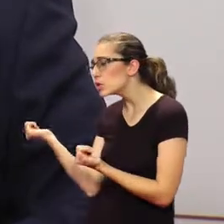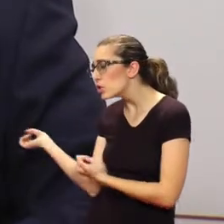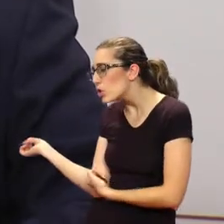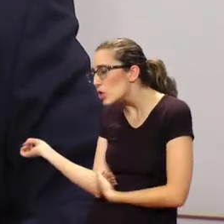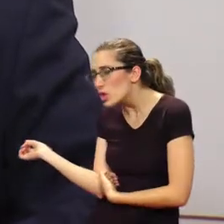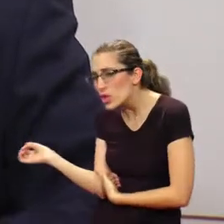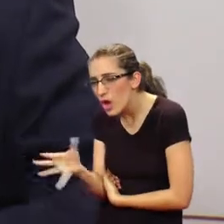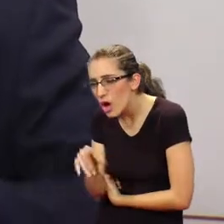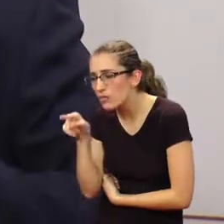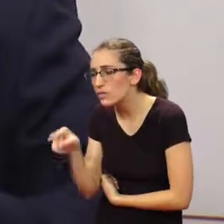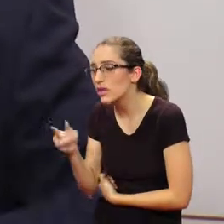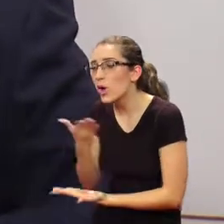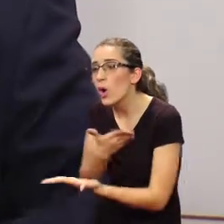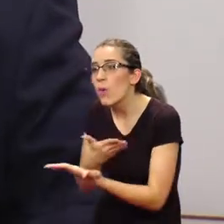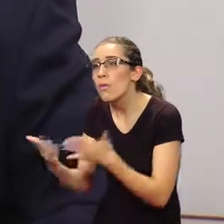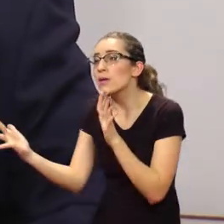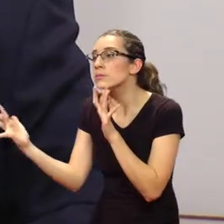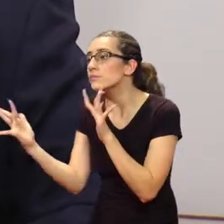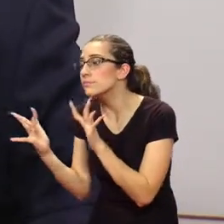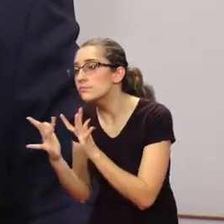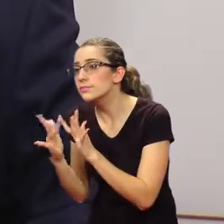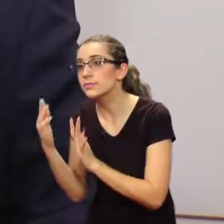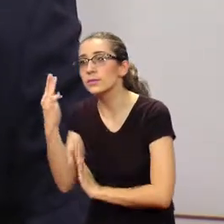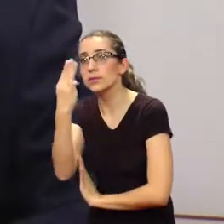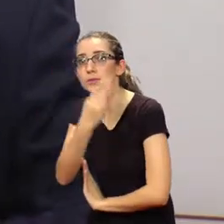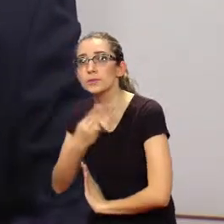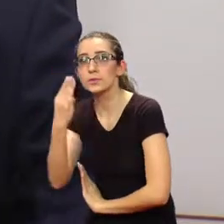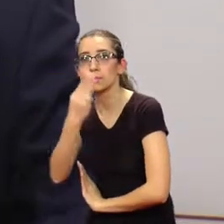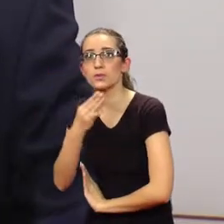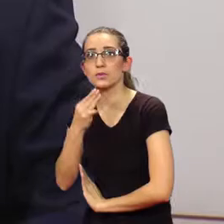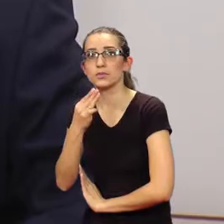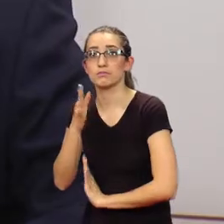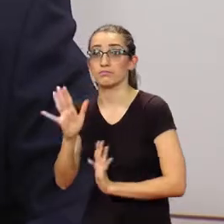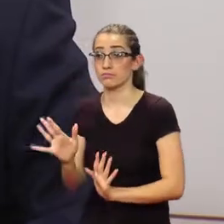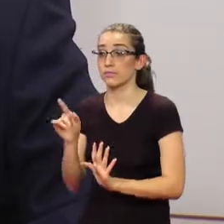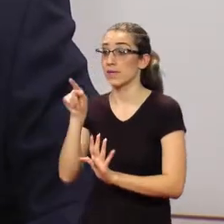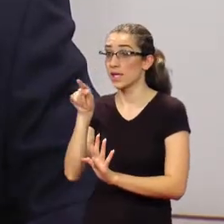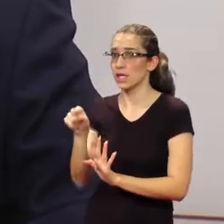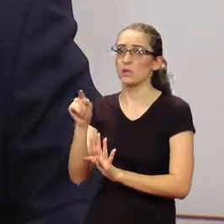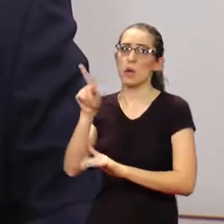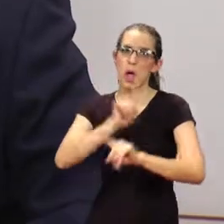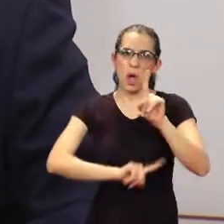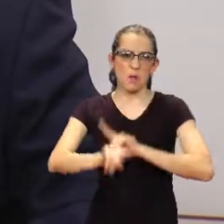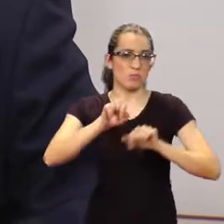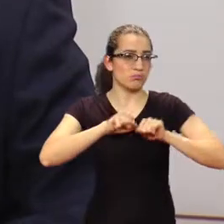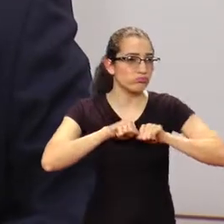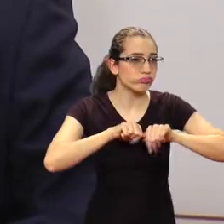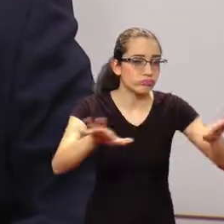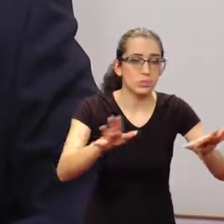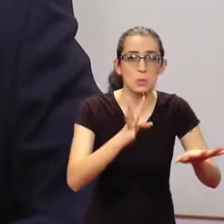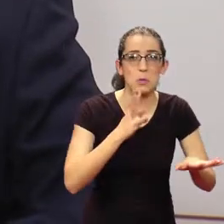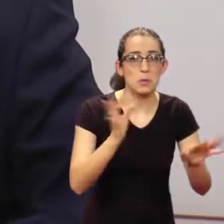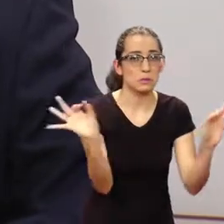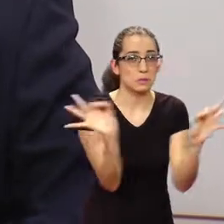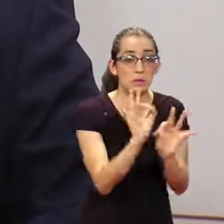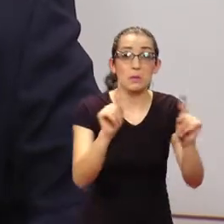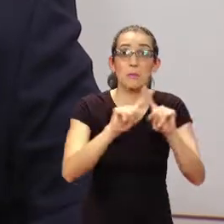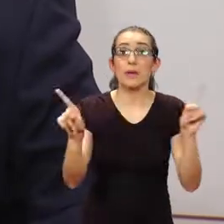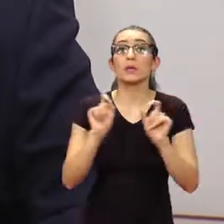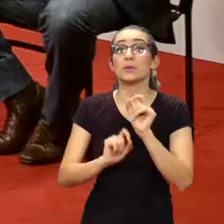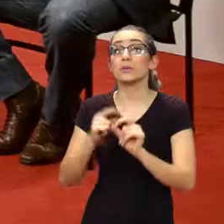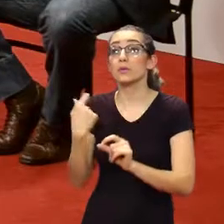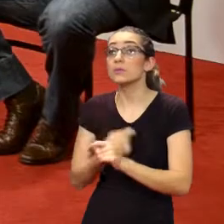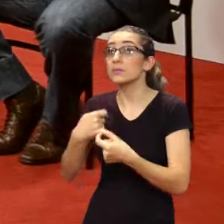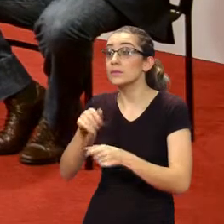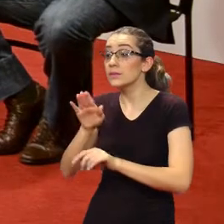criança. Né? Então esse, como tu comentaste, o segredo, talvez realmente isso não seja muito ainda difundido entre a população, nós temos que